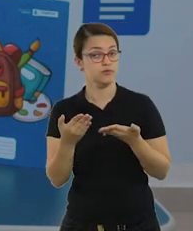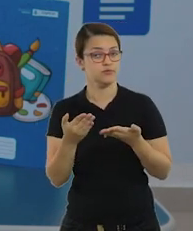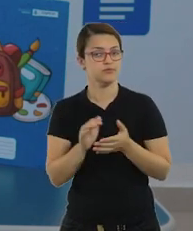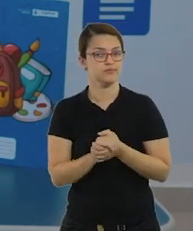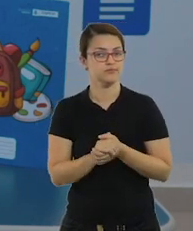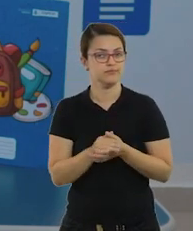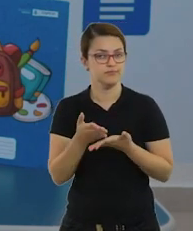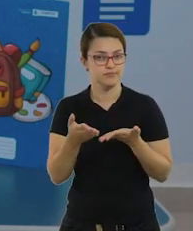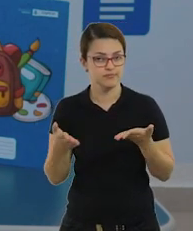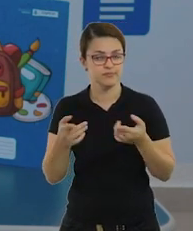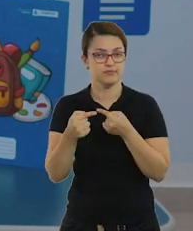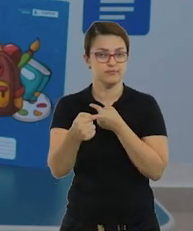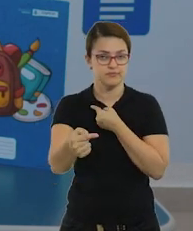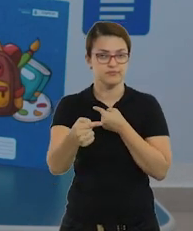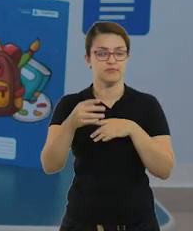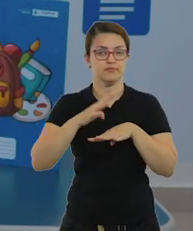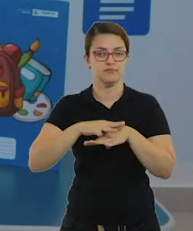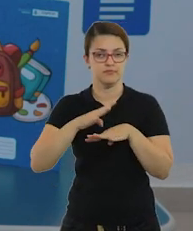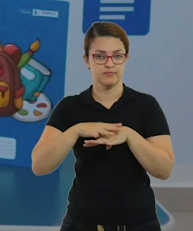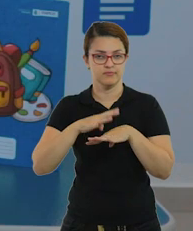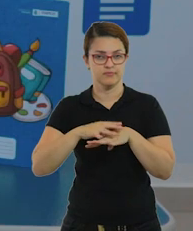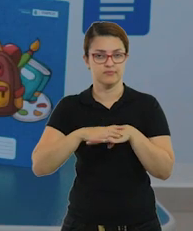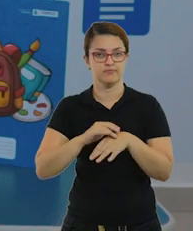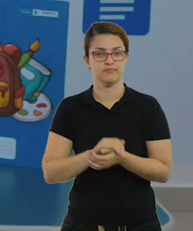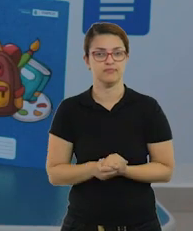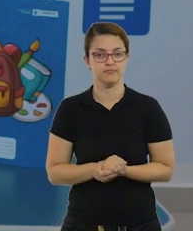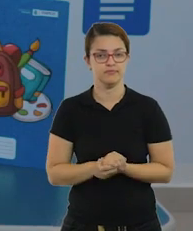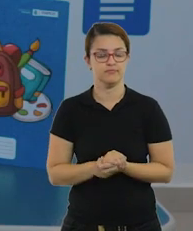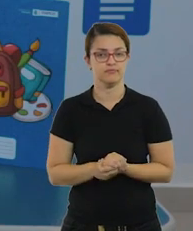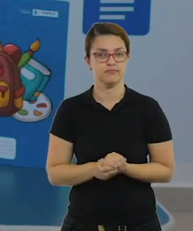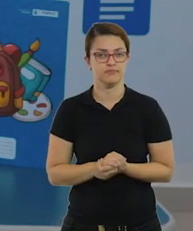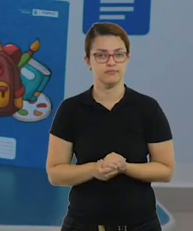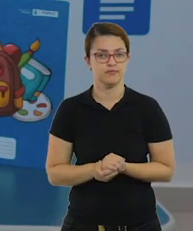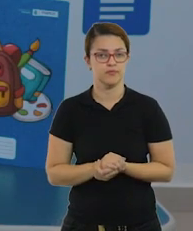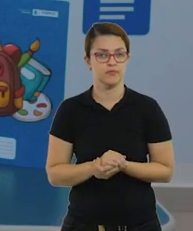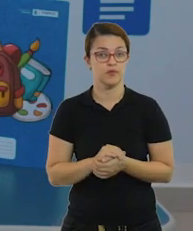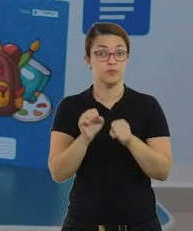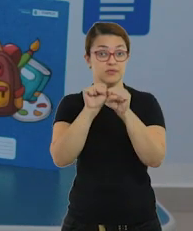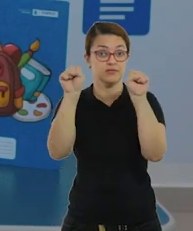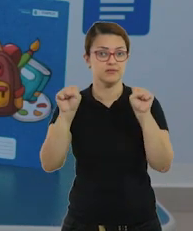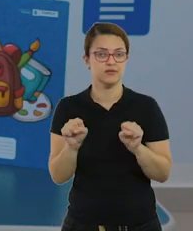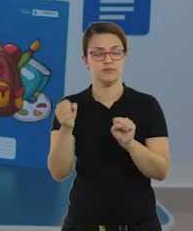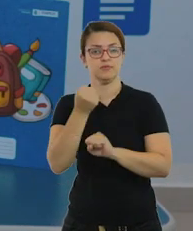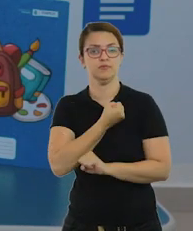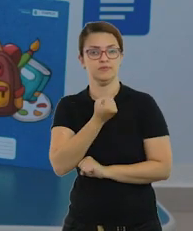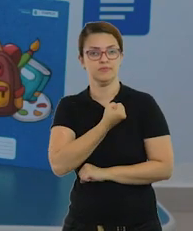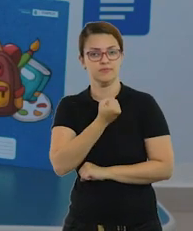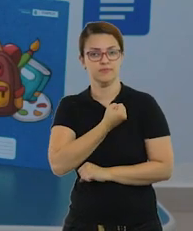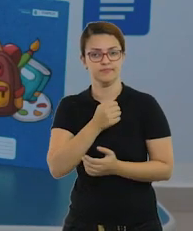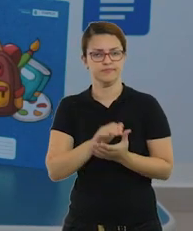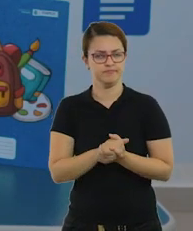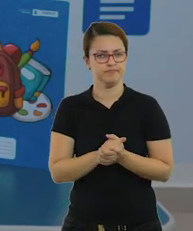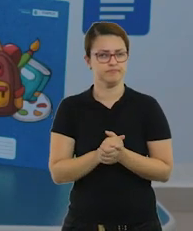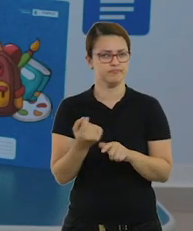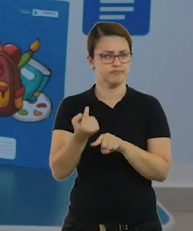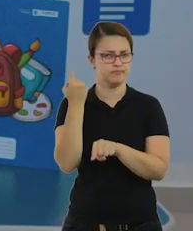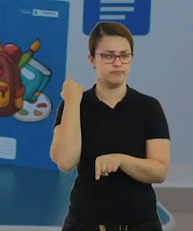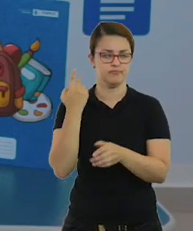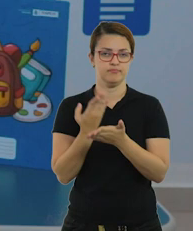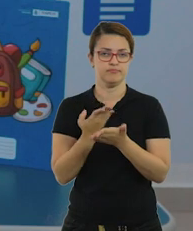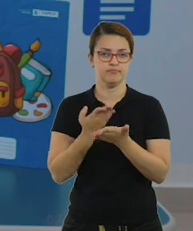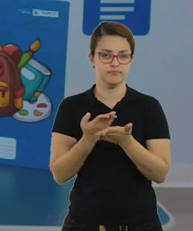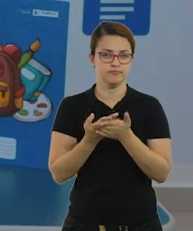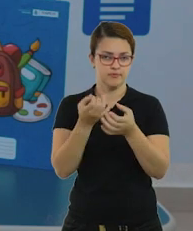da semana de matemática e é compreendendo o sistema de numeração decimal. Na aula passada a gente falou